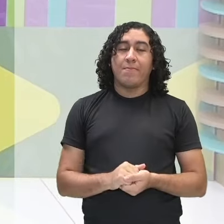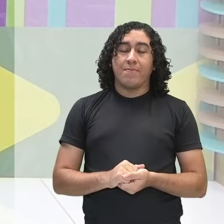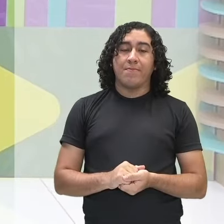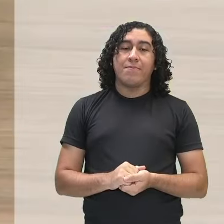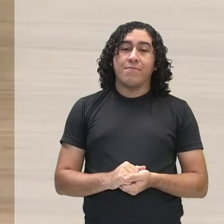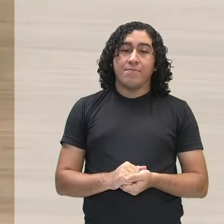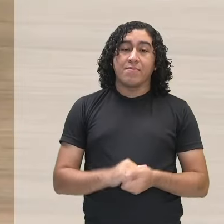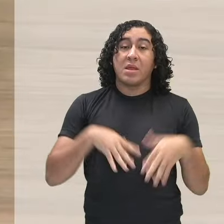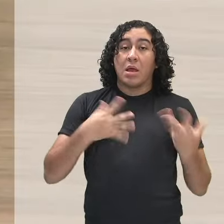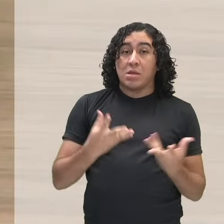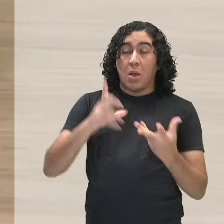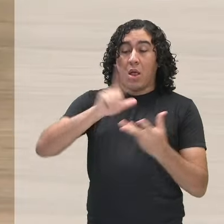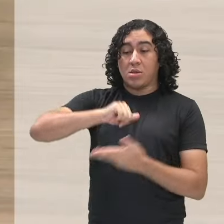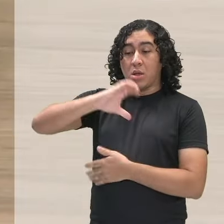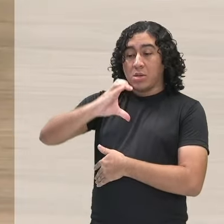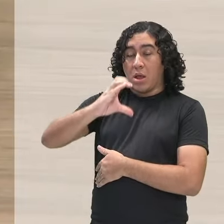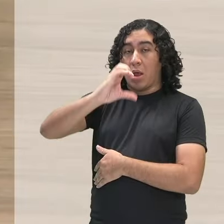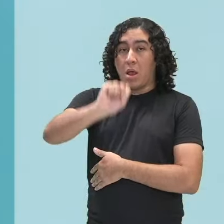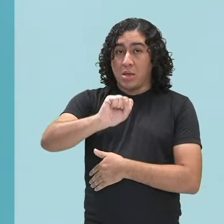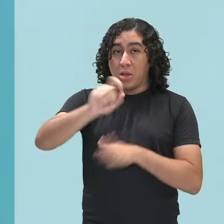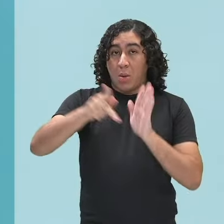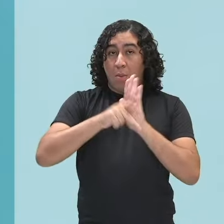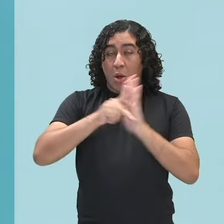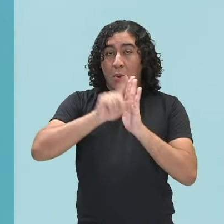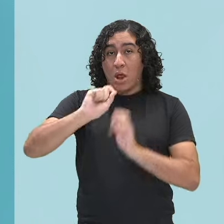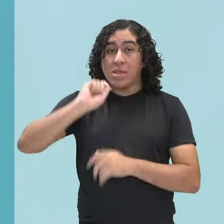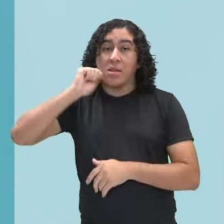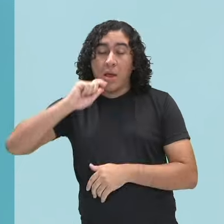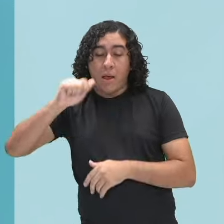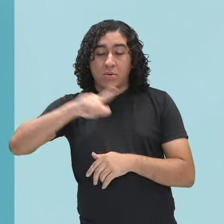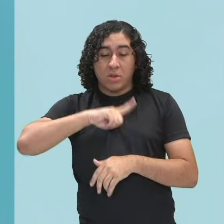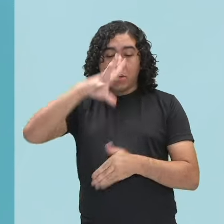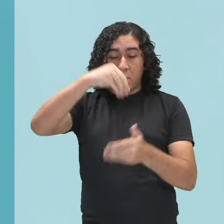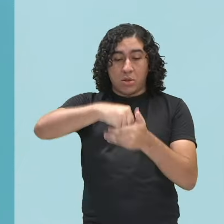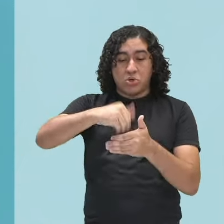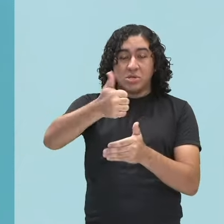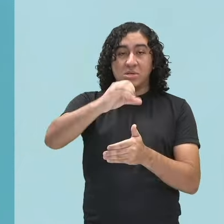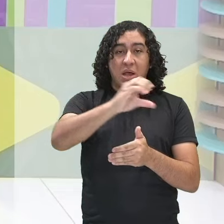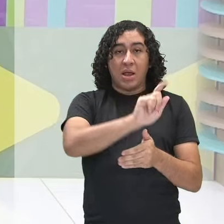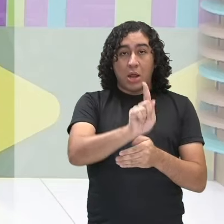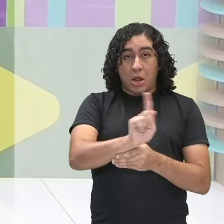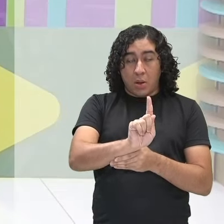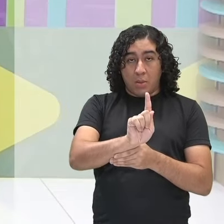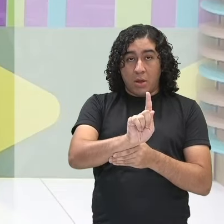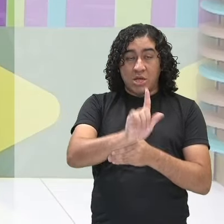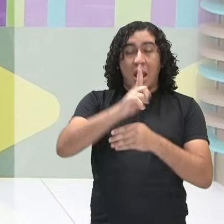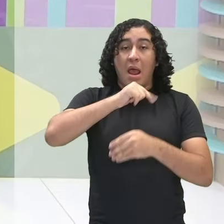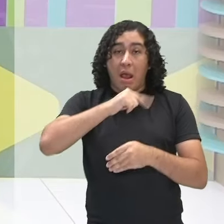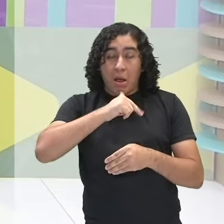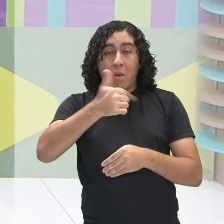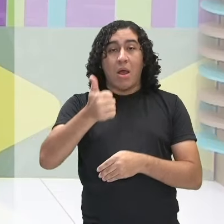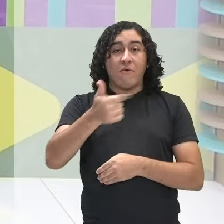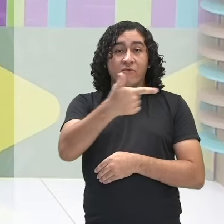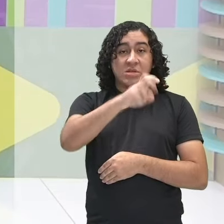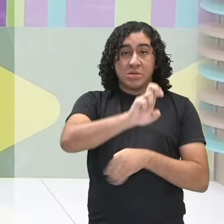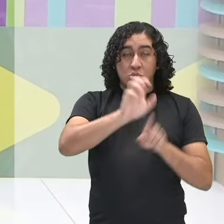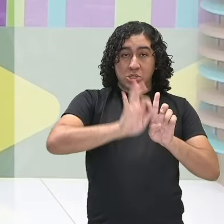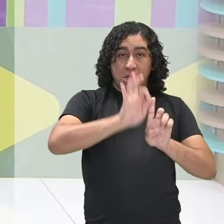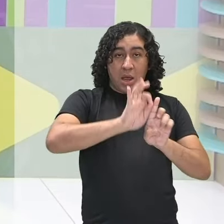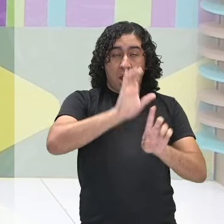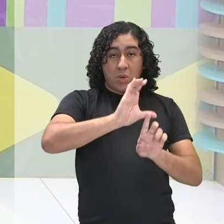de solubilidade do sal em 100 gramas de água a 25 graus Celsius é de